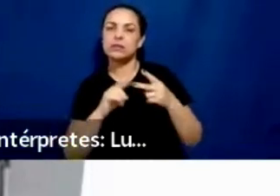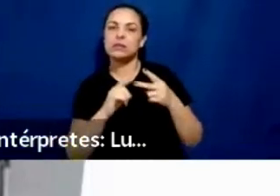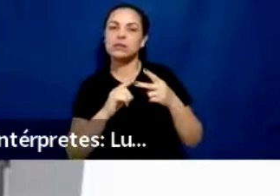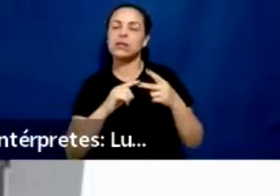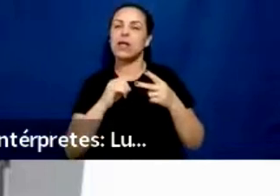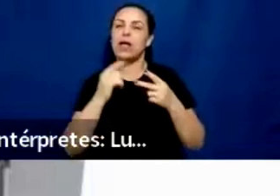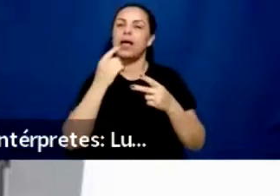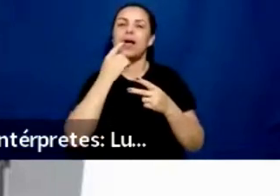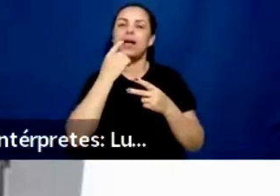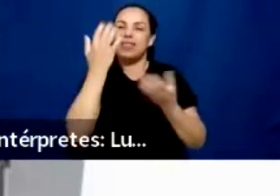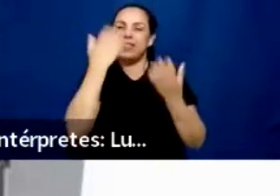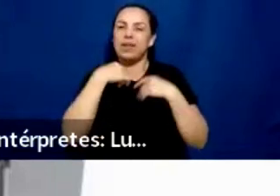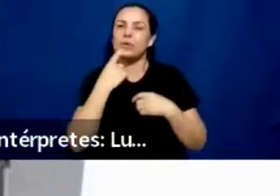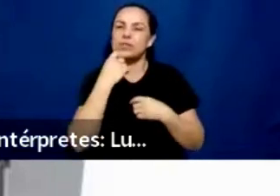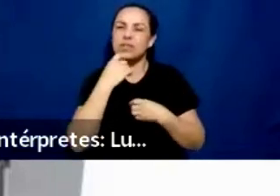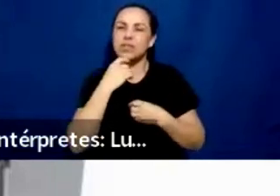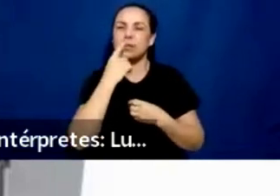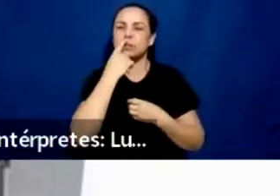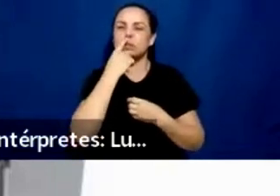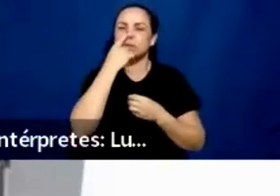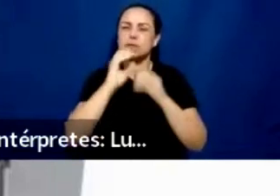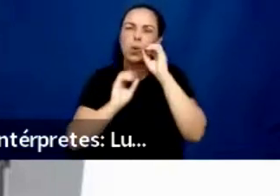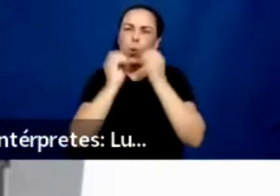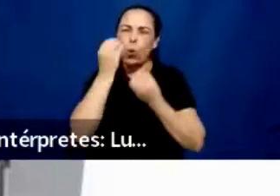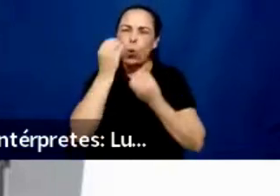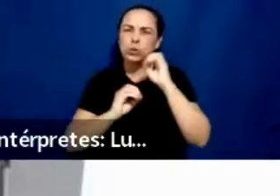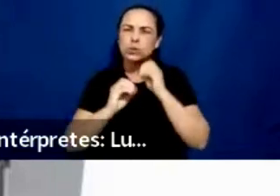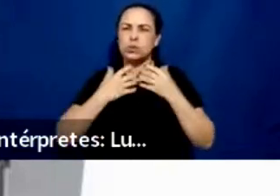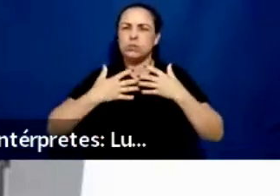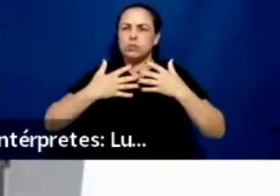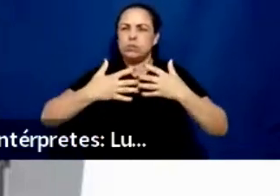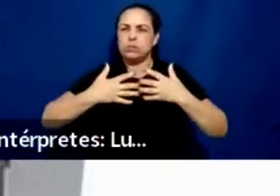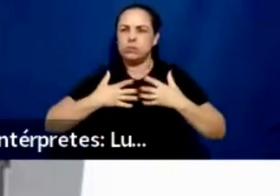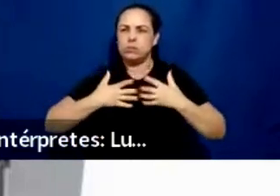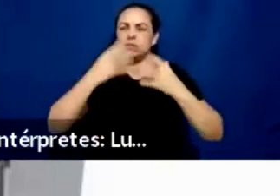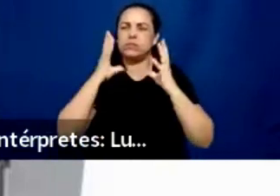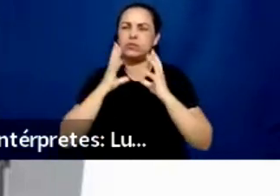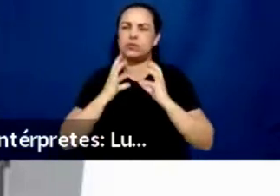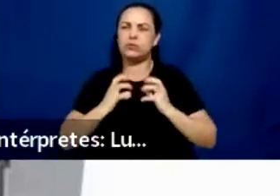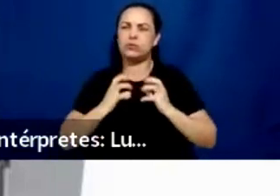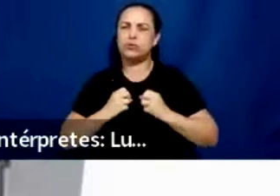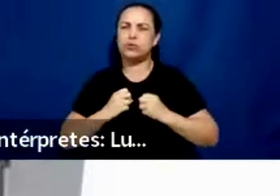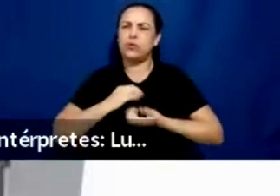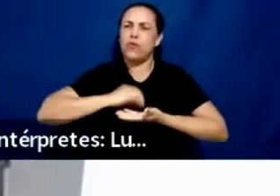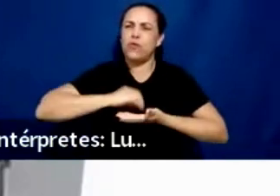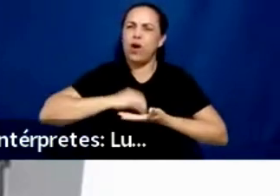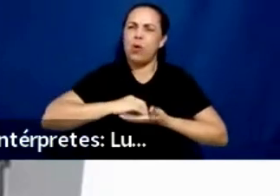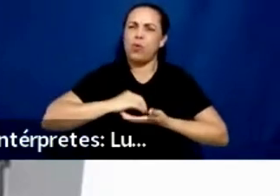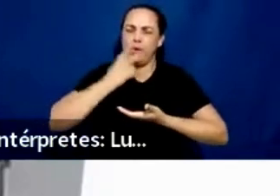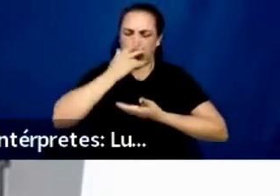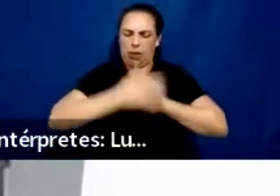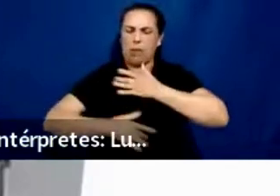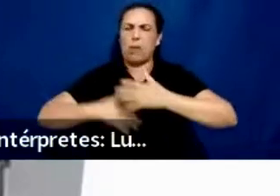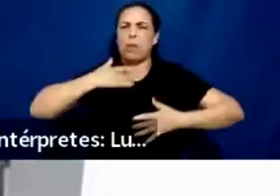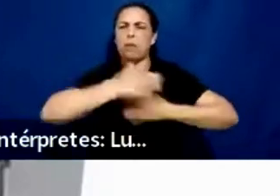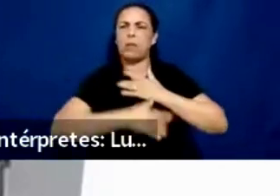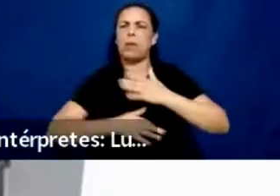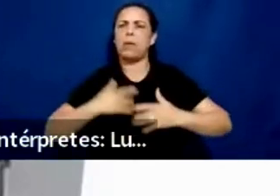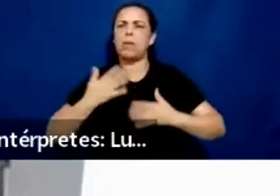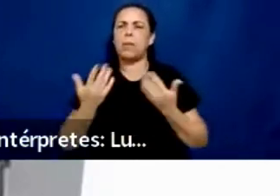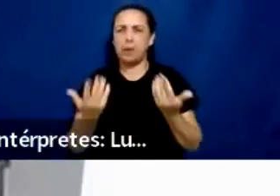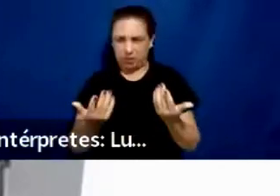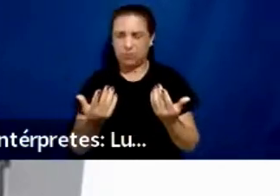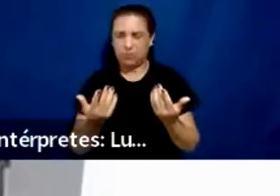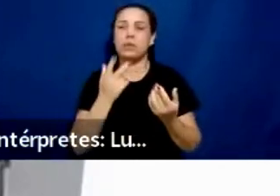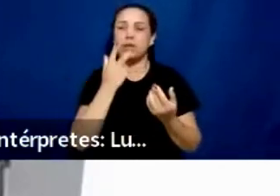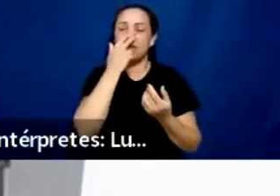Nobel. E a gente, sabendo disso, a gente está em busca de quê? De deixar o nosso organismo mais alcalino, que é o contrário da